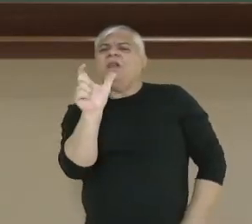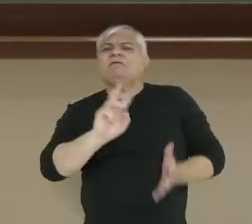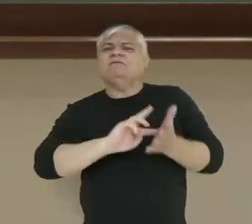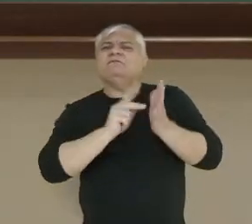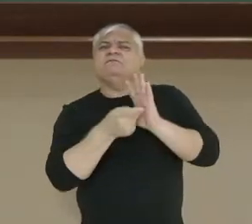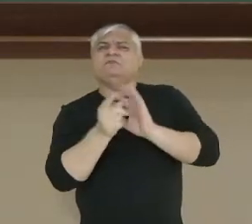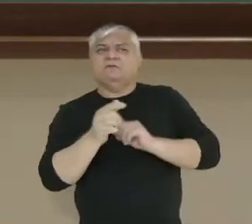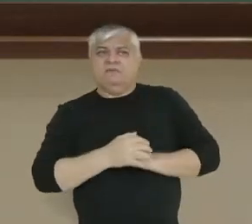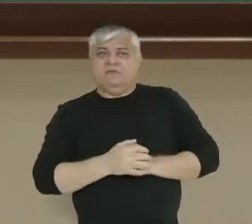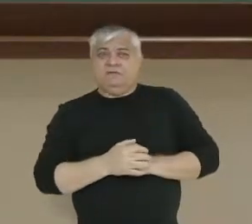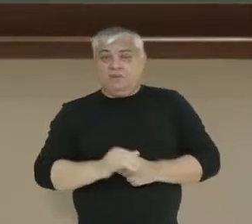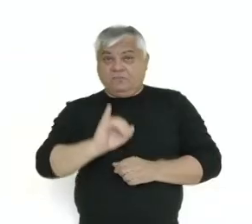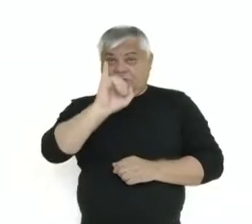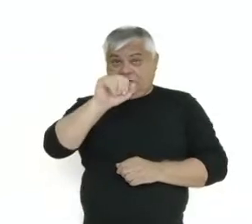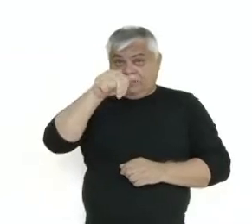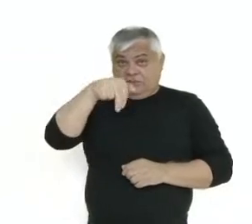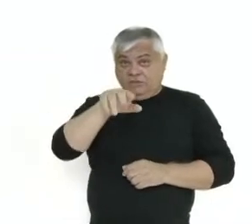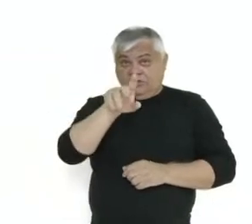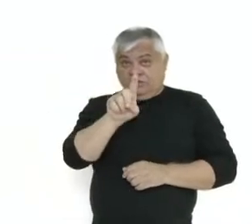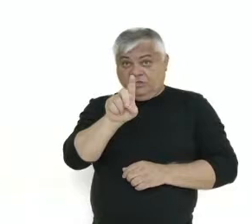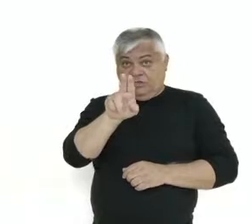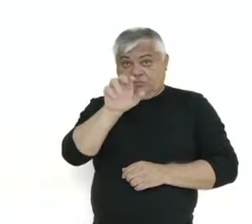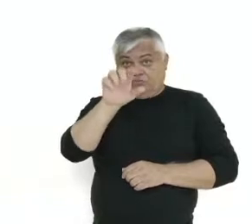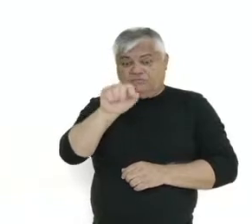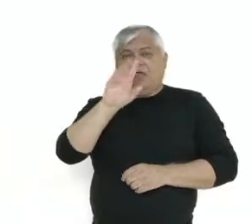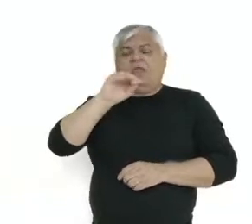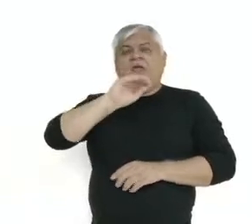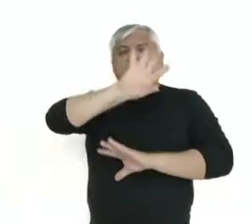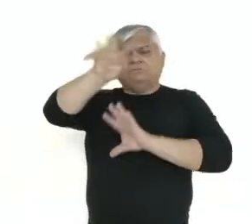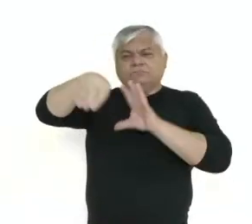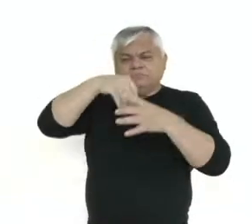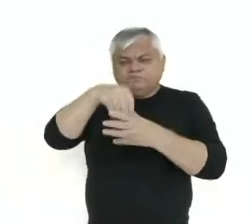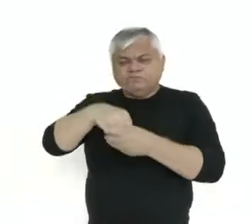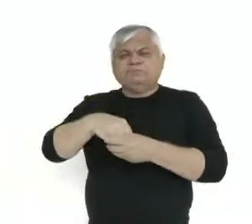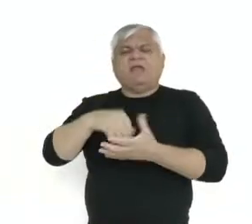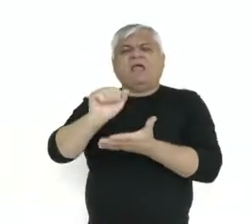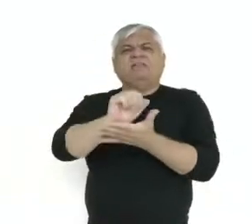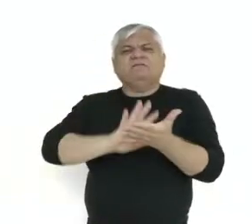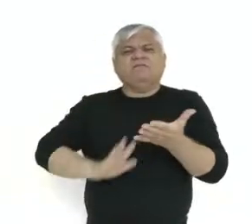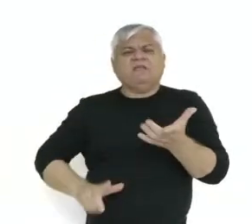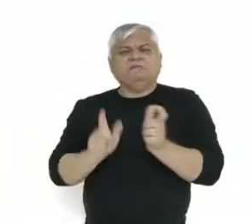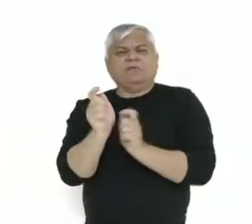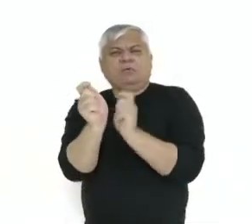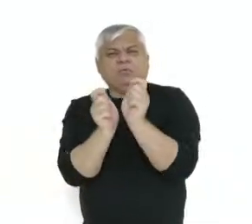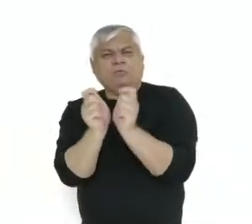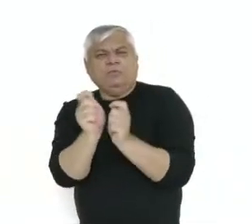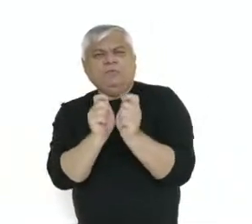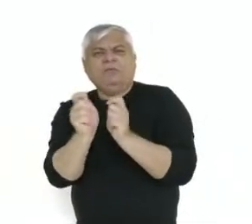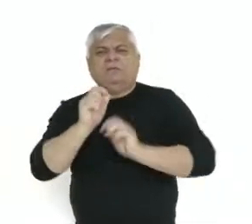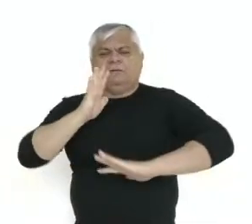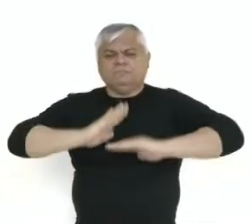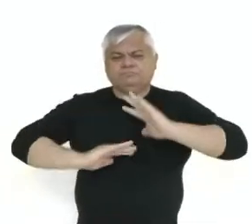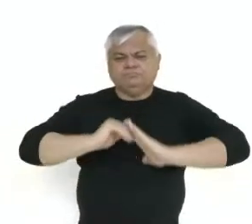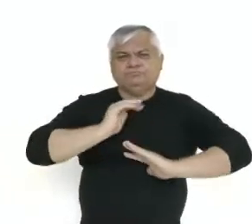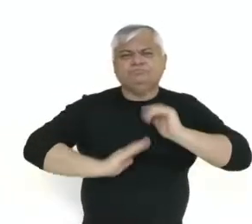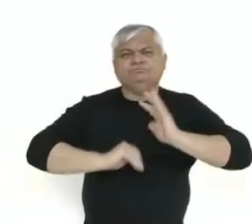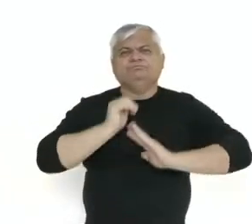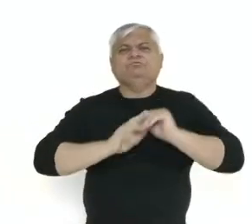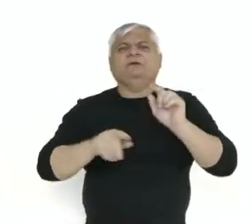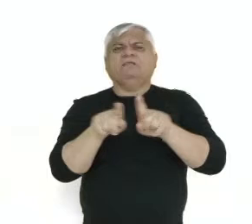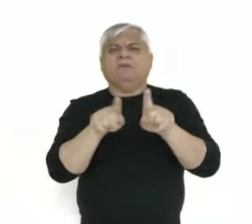A indústria é um conjunto de atividades econômicas que tem por fim a manipulação e a exploração